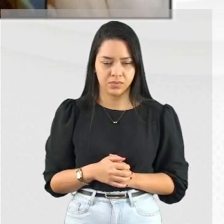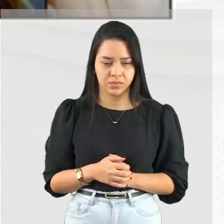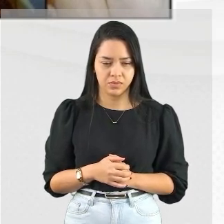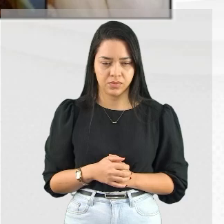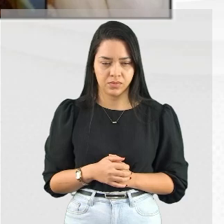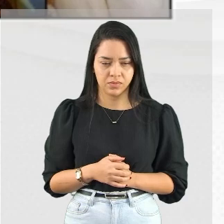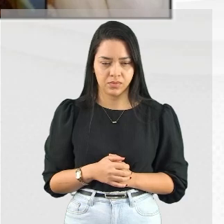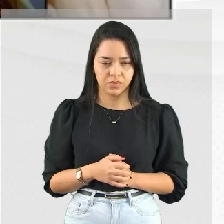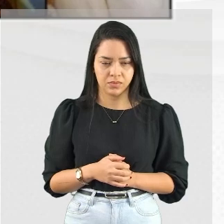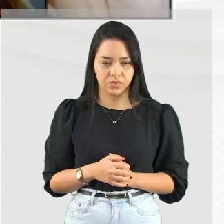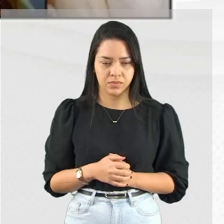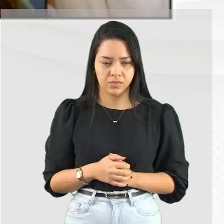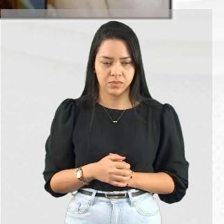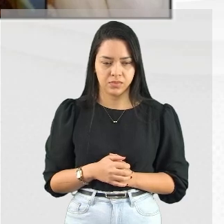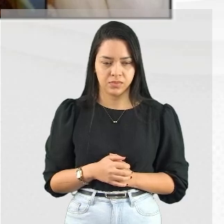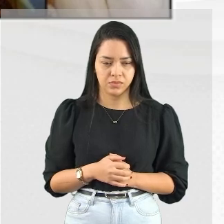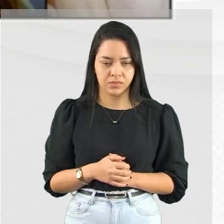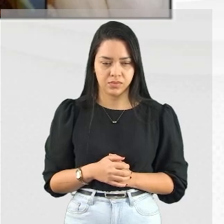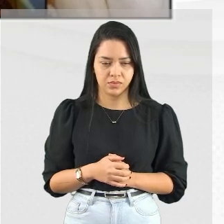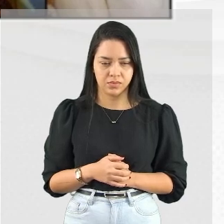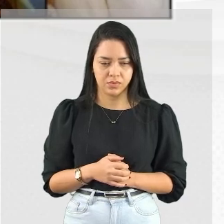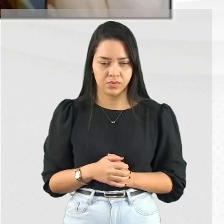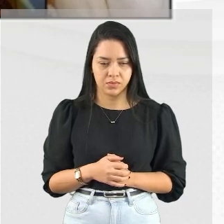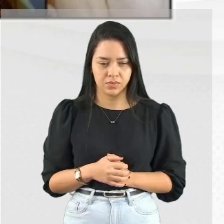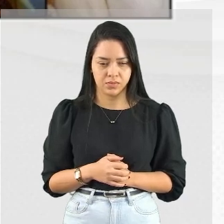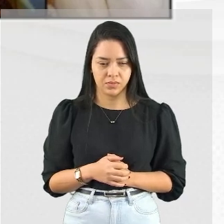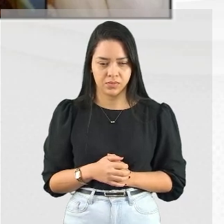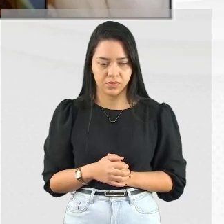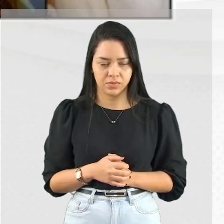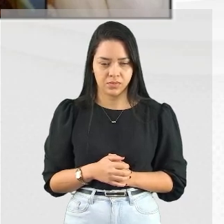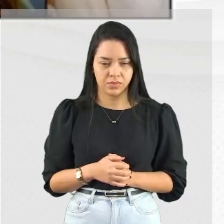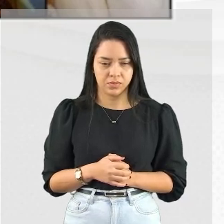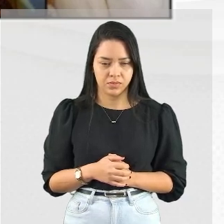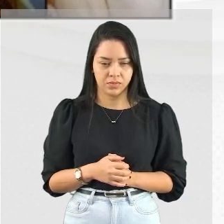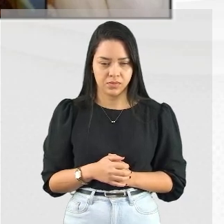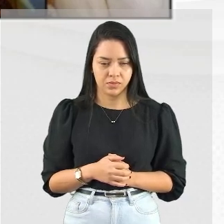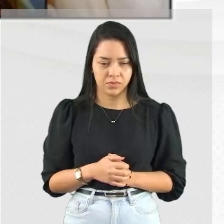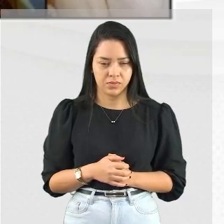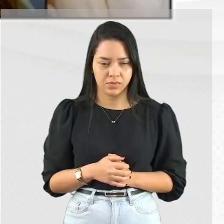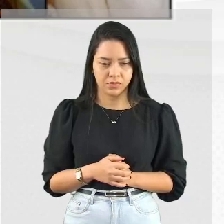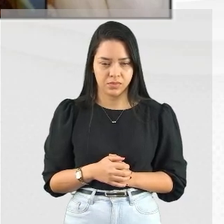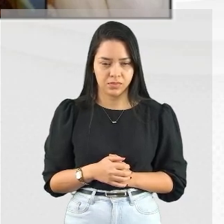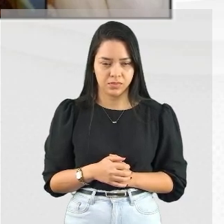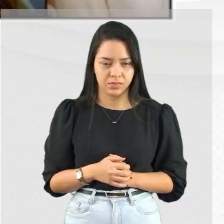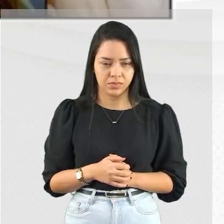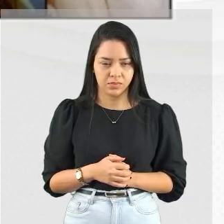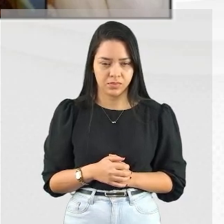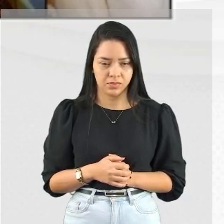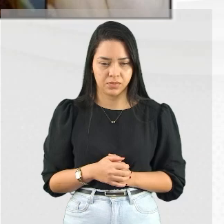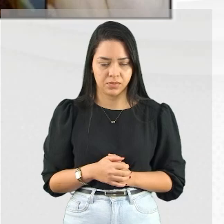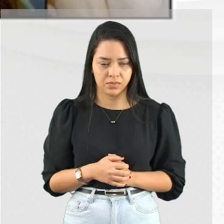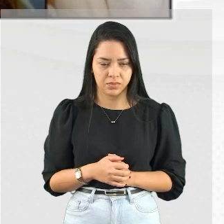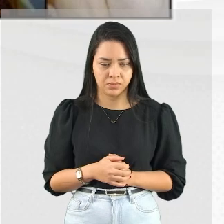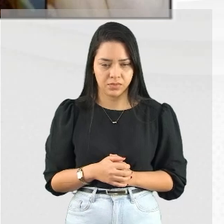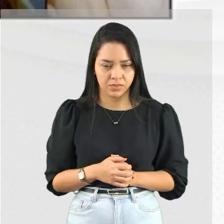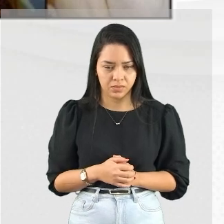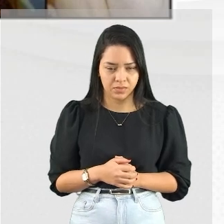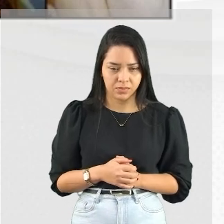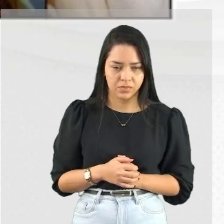agora, Azão, Azinho, Bzão, Bzão. Azão,